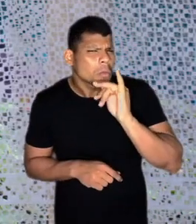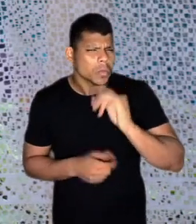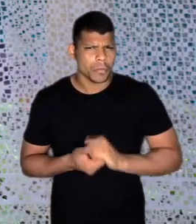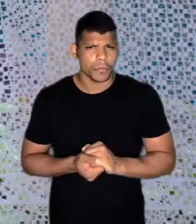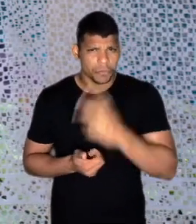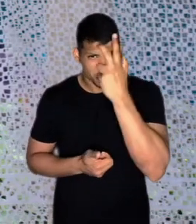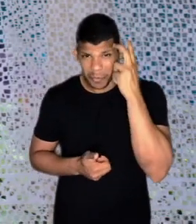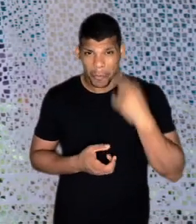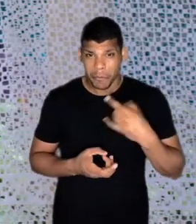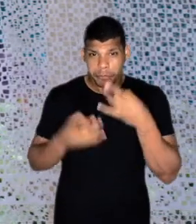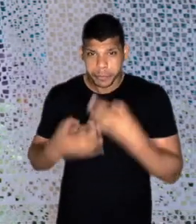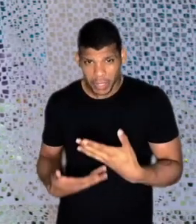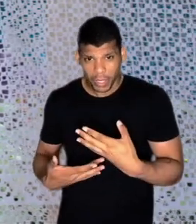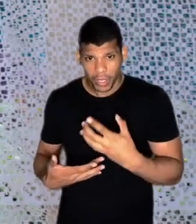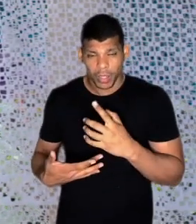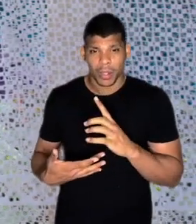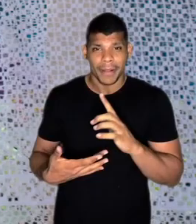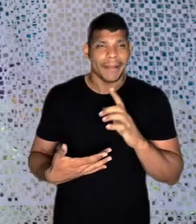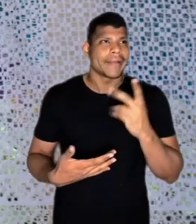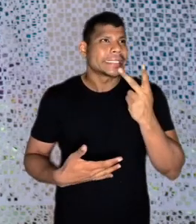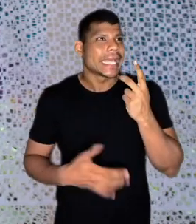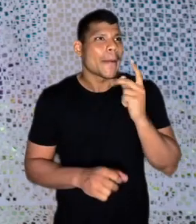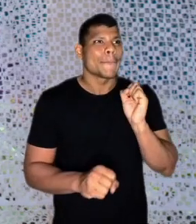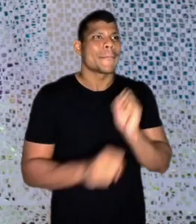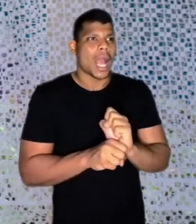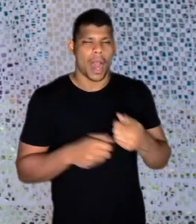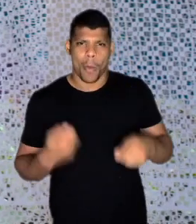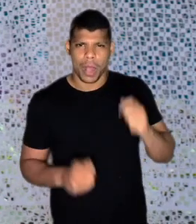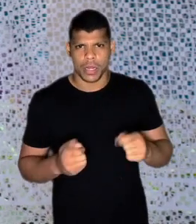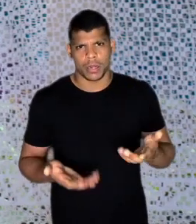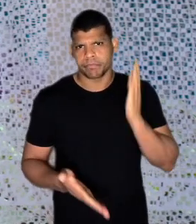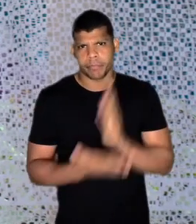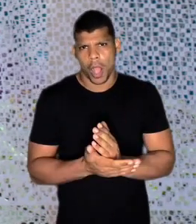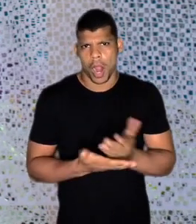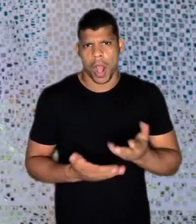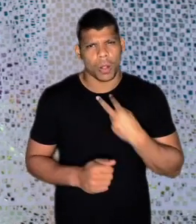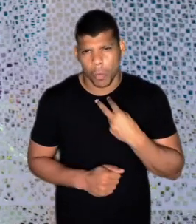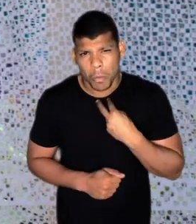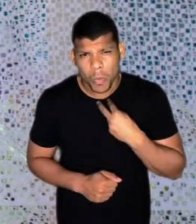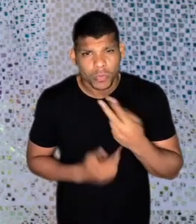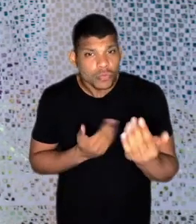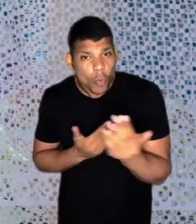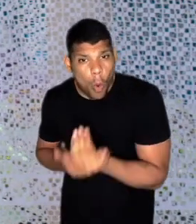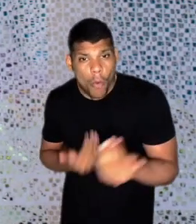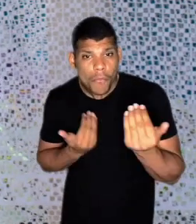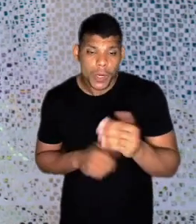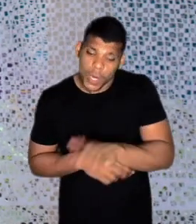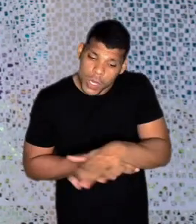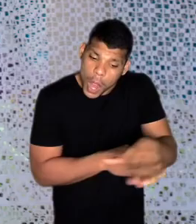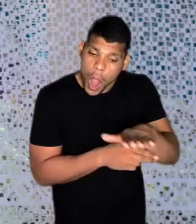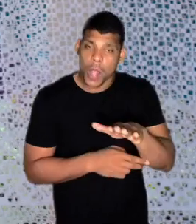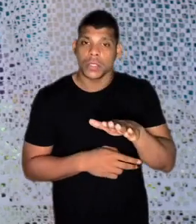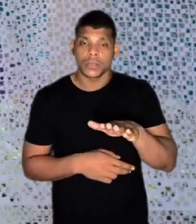se as pessoas desistir o Ceará não pode parar de ter quadrilha junina jovem